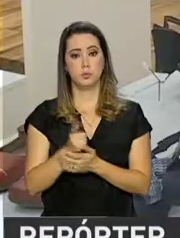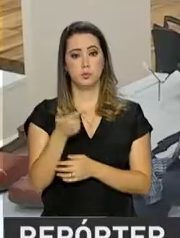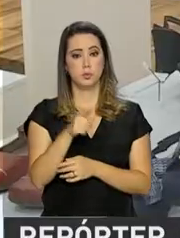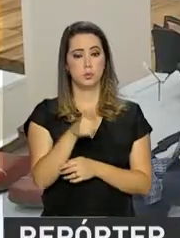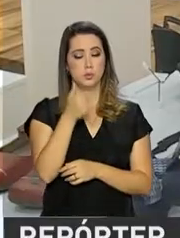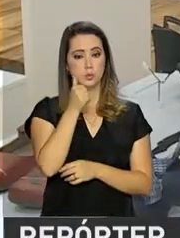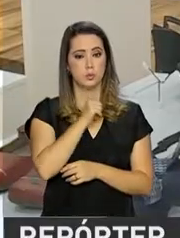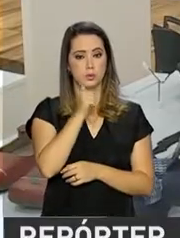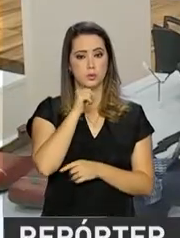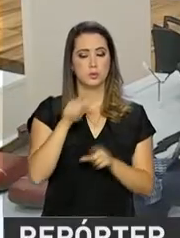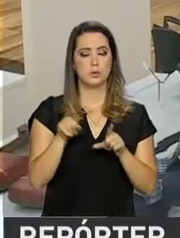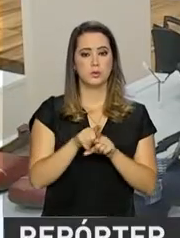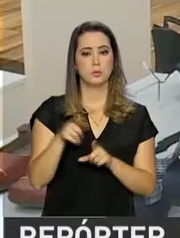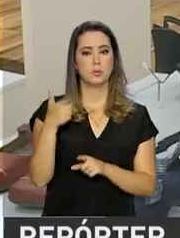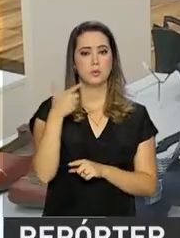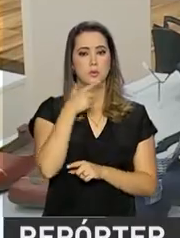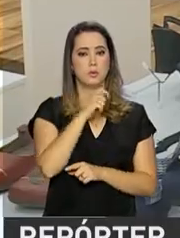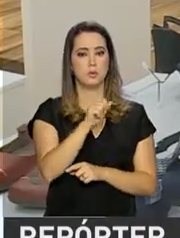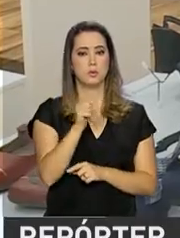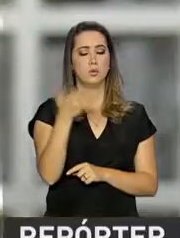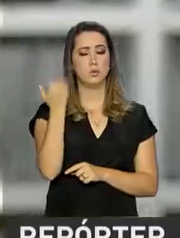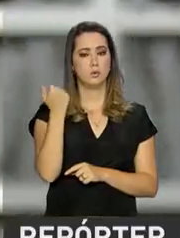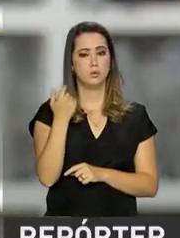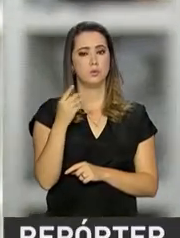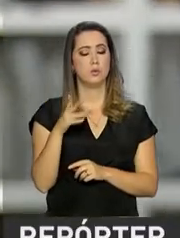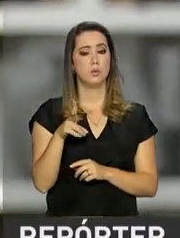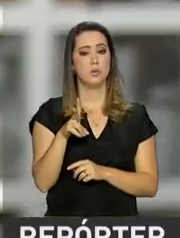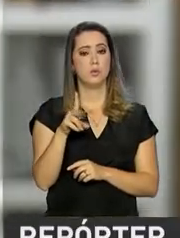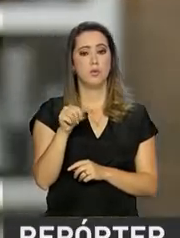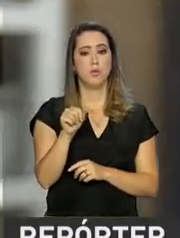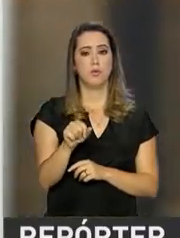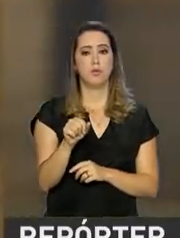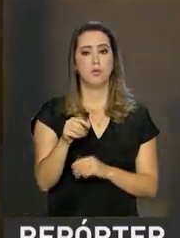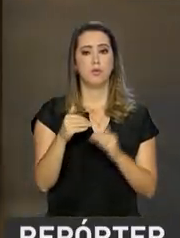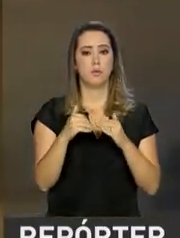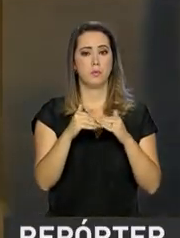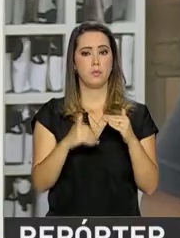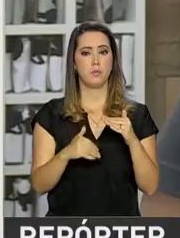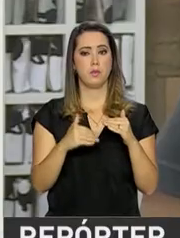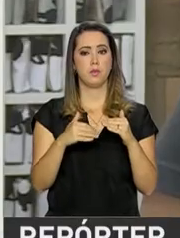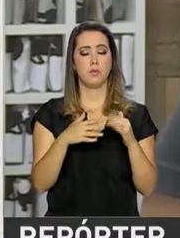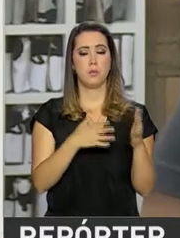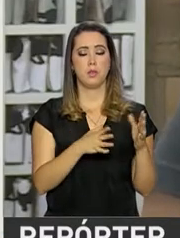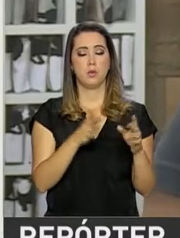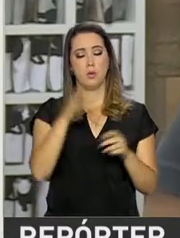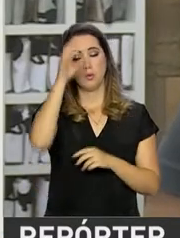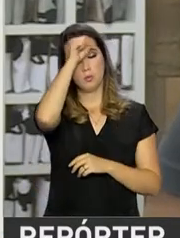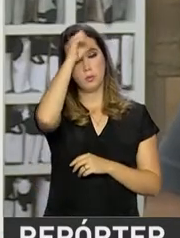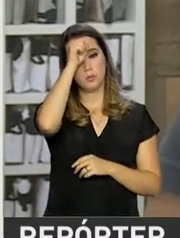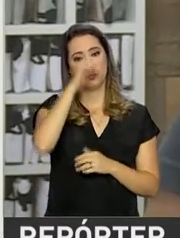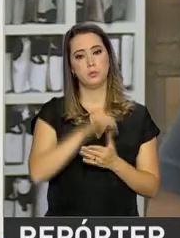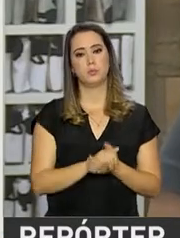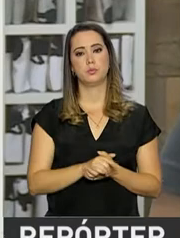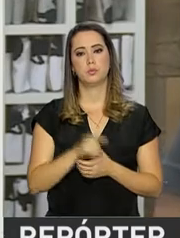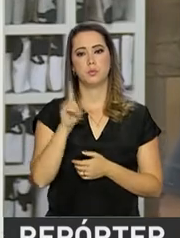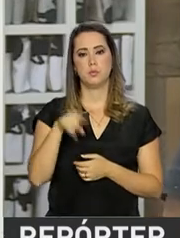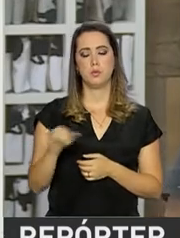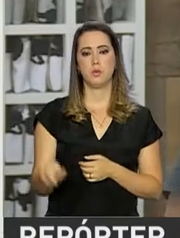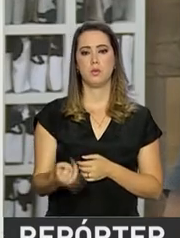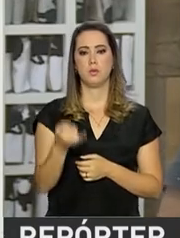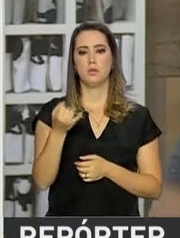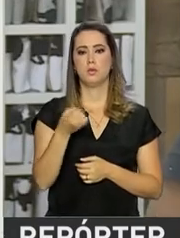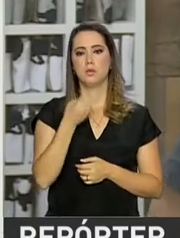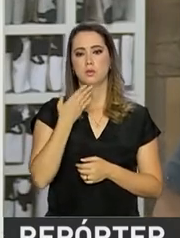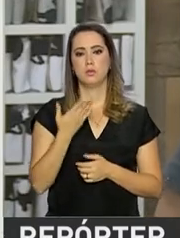jovem também conseguiu uma vaga no último mês mas na função de menor aprendiz é uma oportunidade de superar boa eu